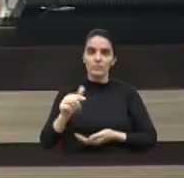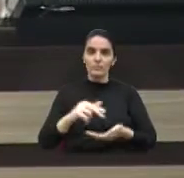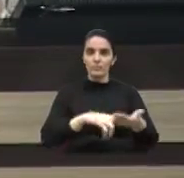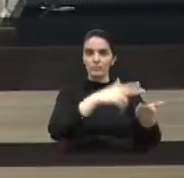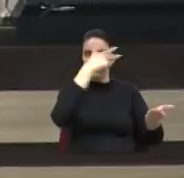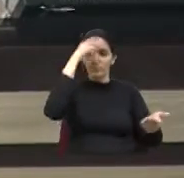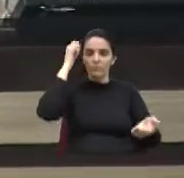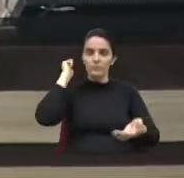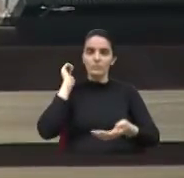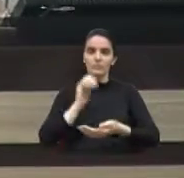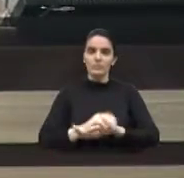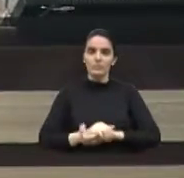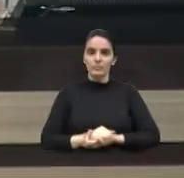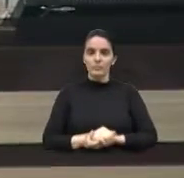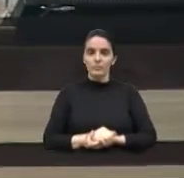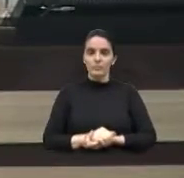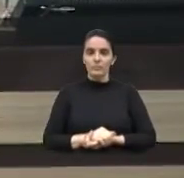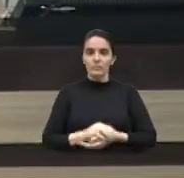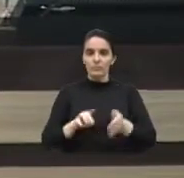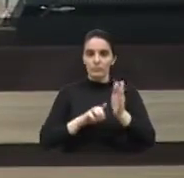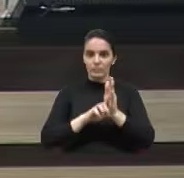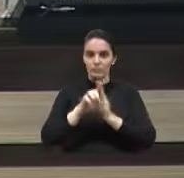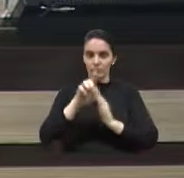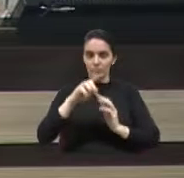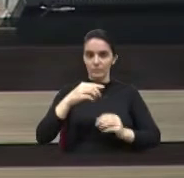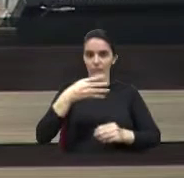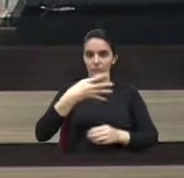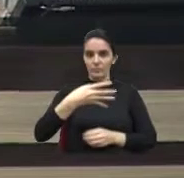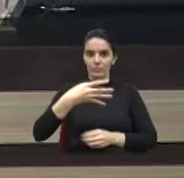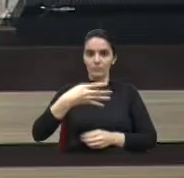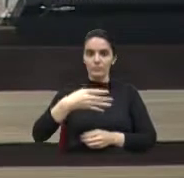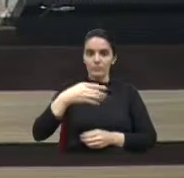havendo executivo. Requerimento número